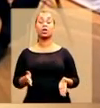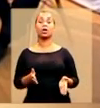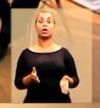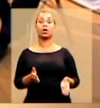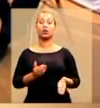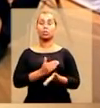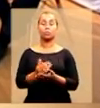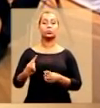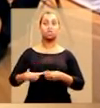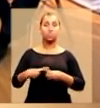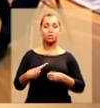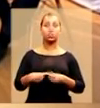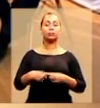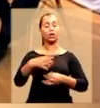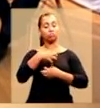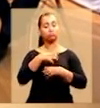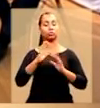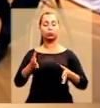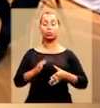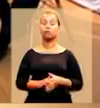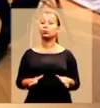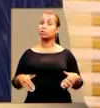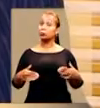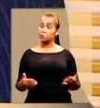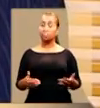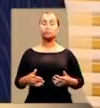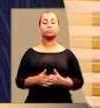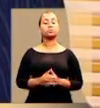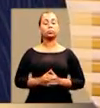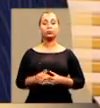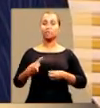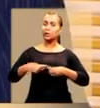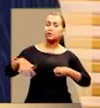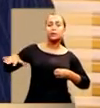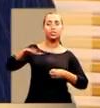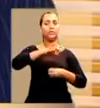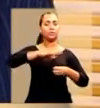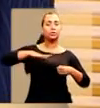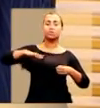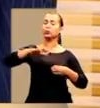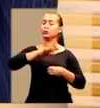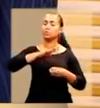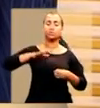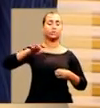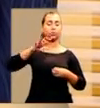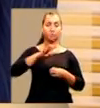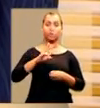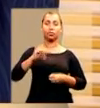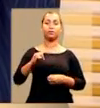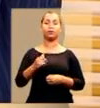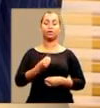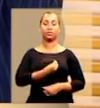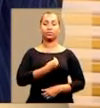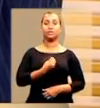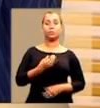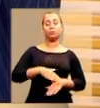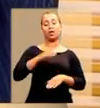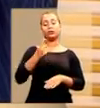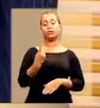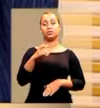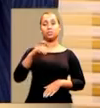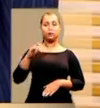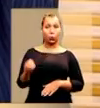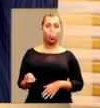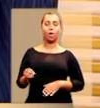já, a cidade começou a desfrutar. E aí, a cidade inteira, durante esses 3 meses, vai ver mais de